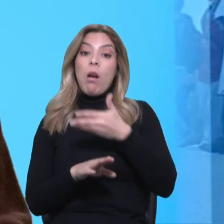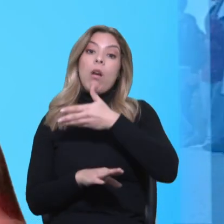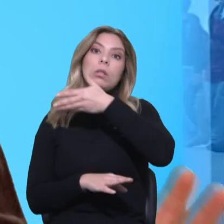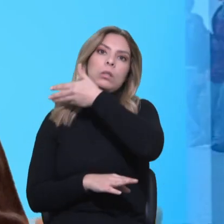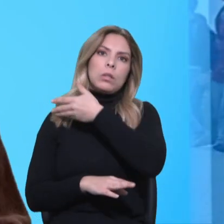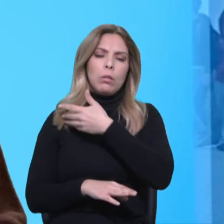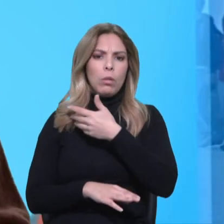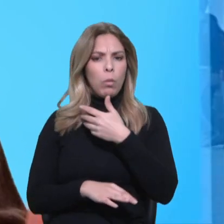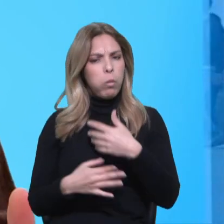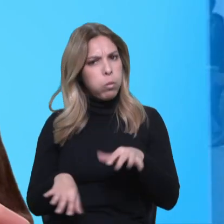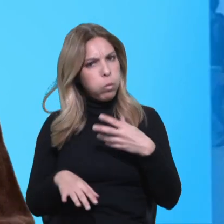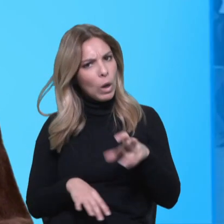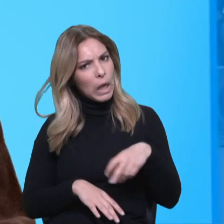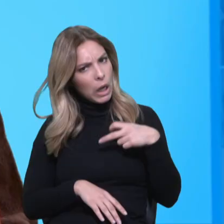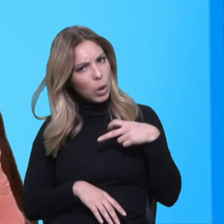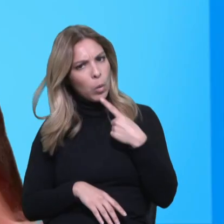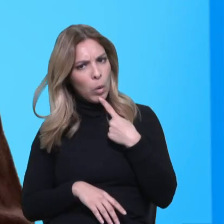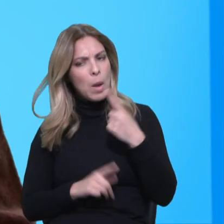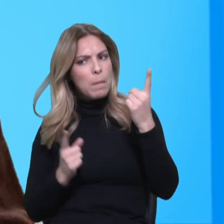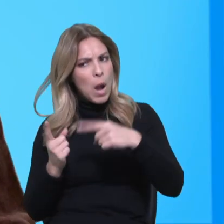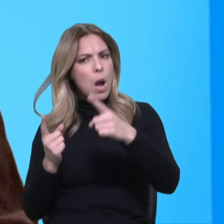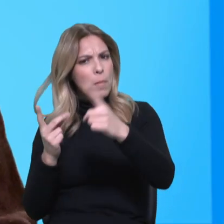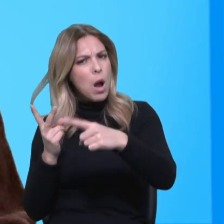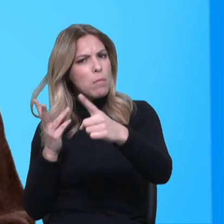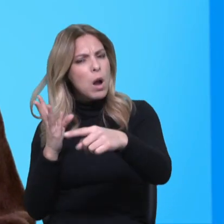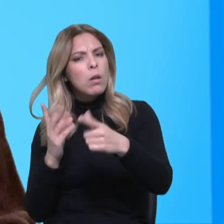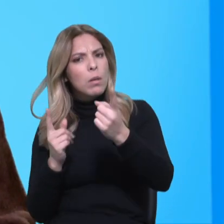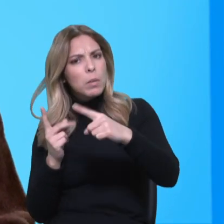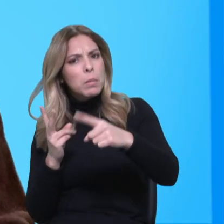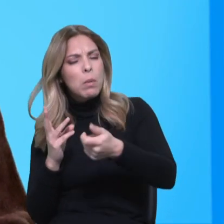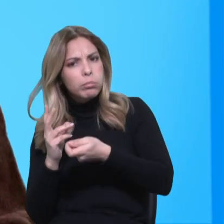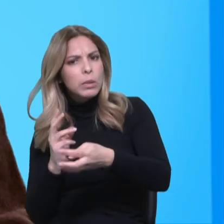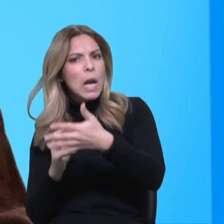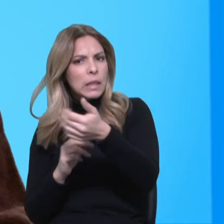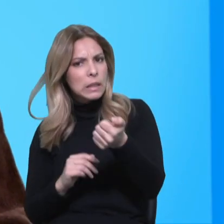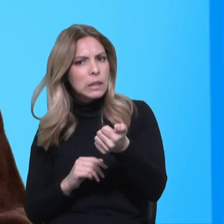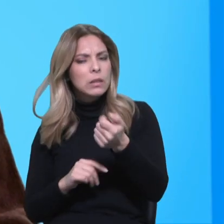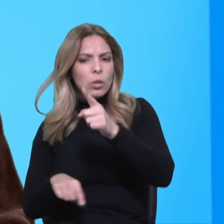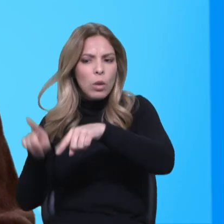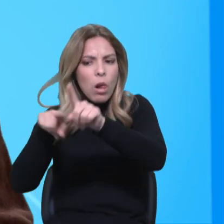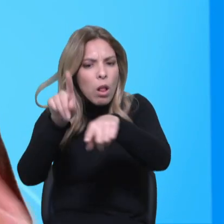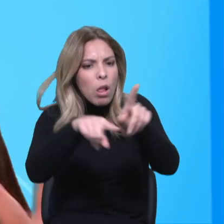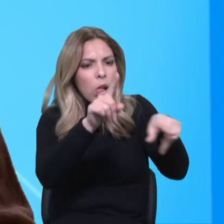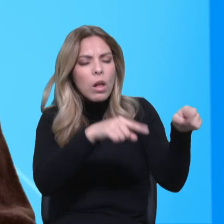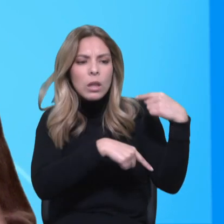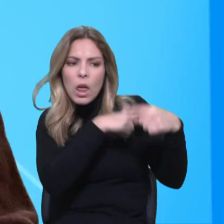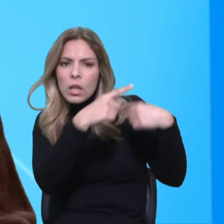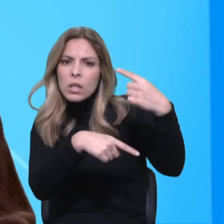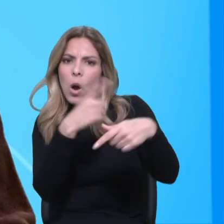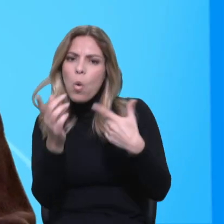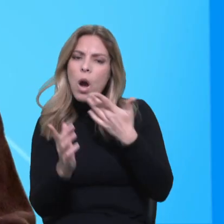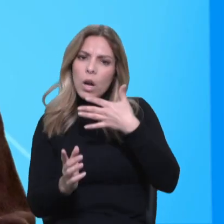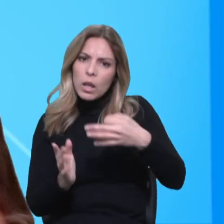uma riqueza tremenda o poder vir a conhecer diferentes tradições cristãs, diferentes formas